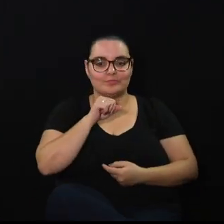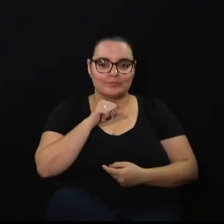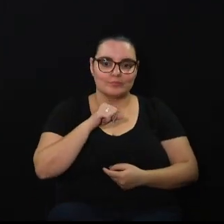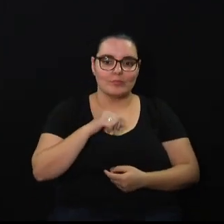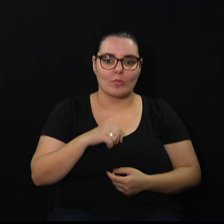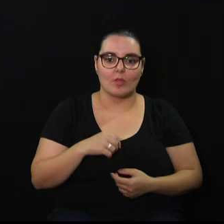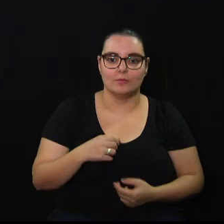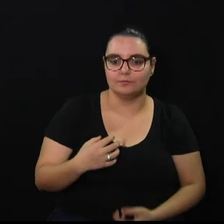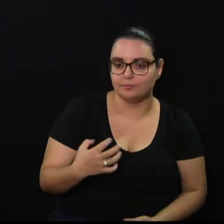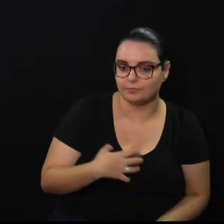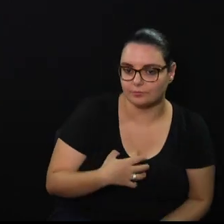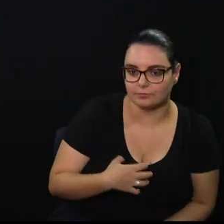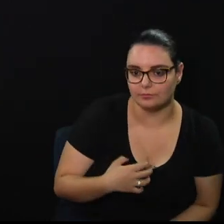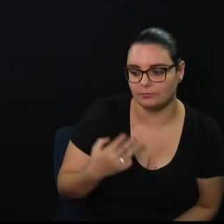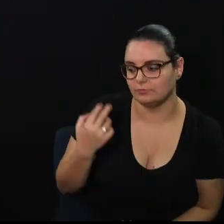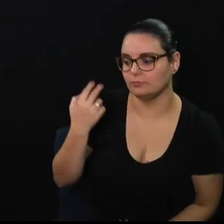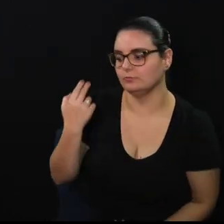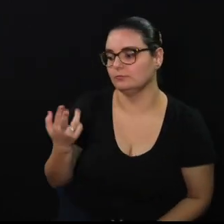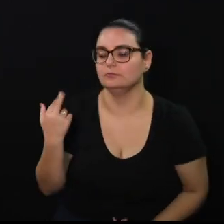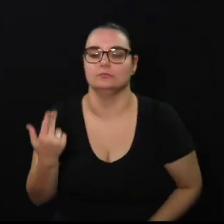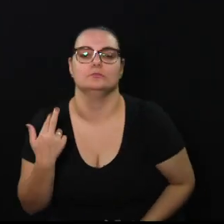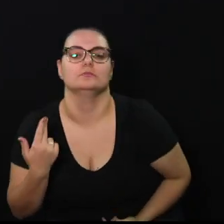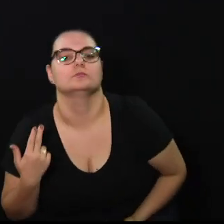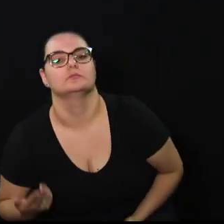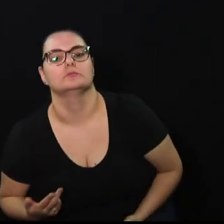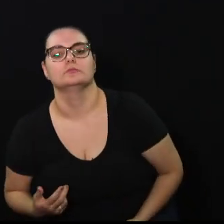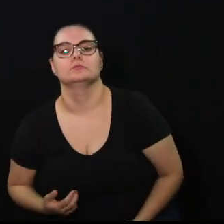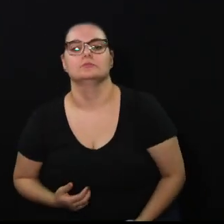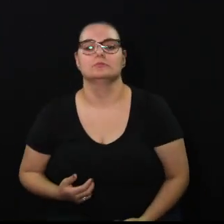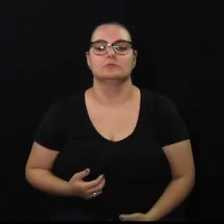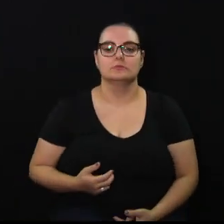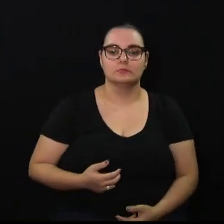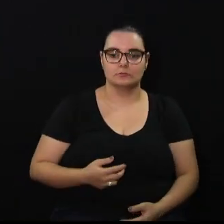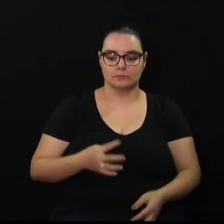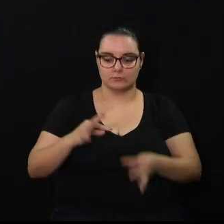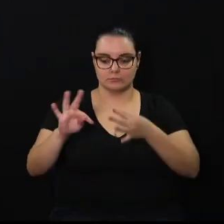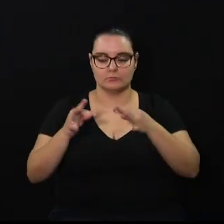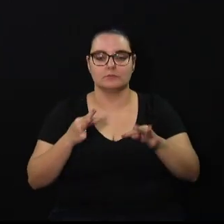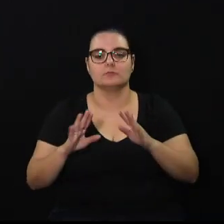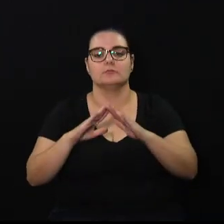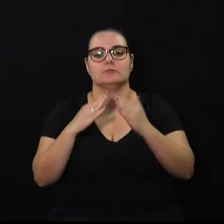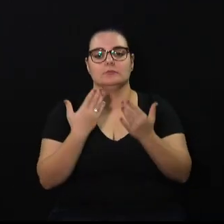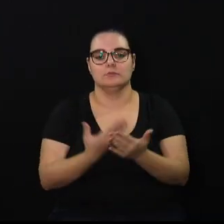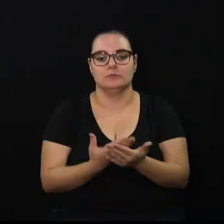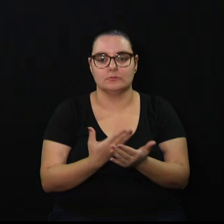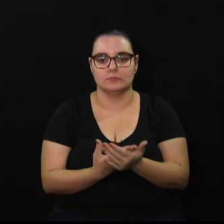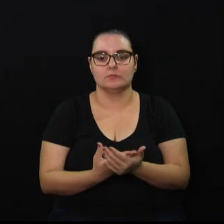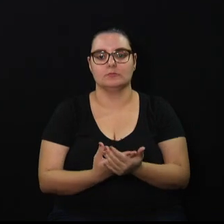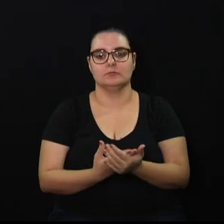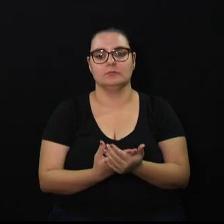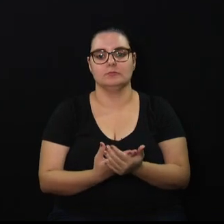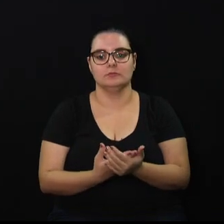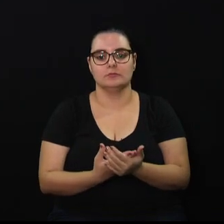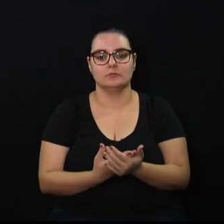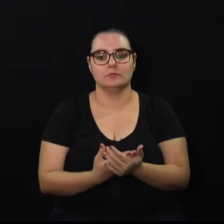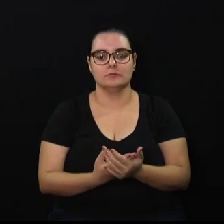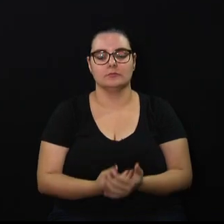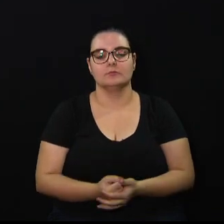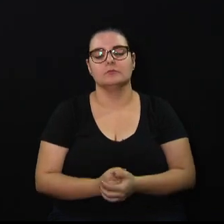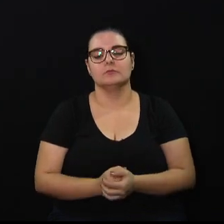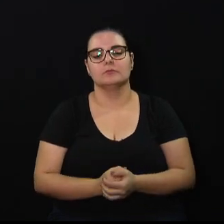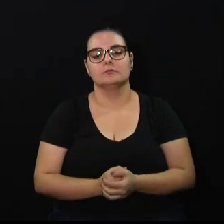não só com relação à a custeio de tratamento mas na escola aí a inserção é